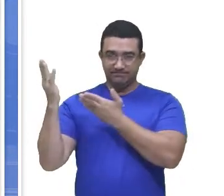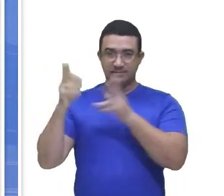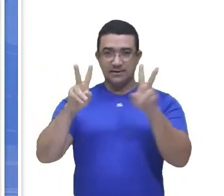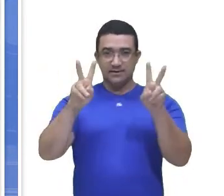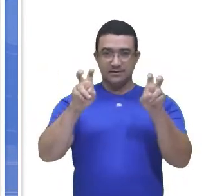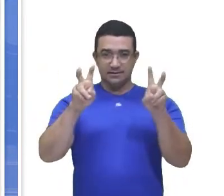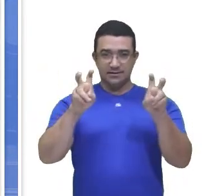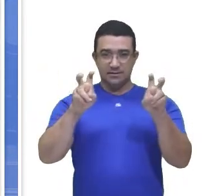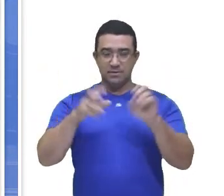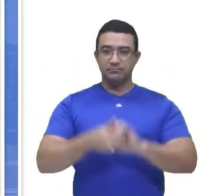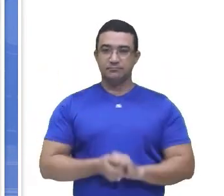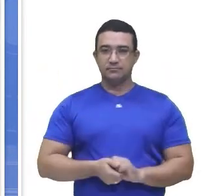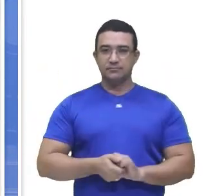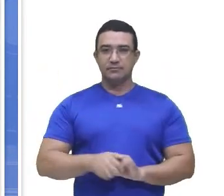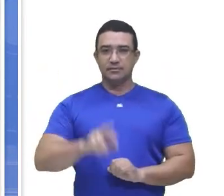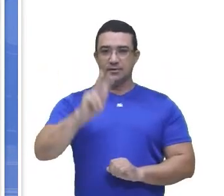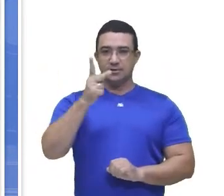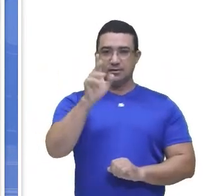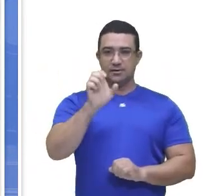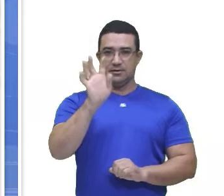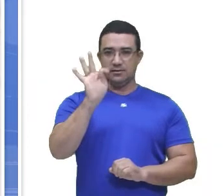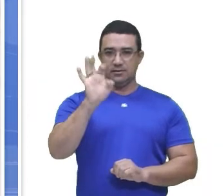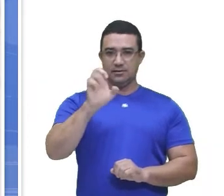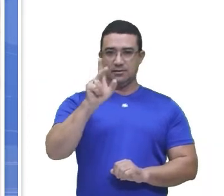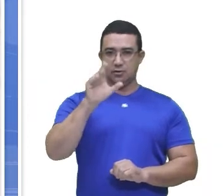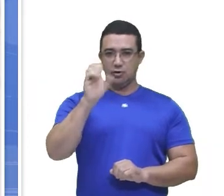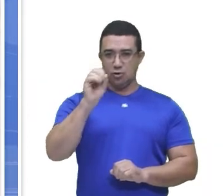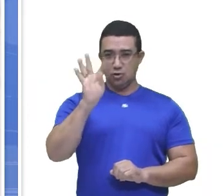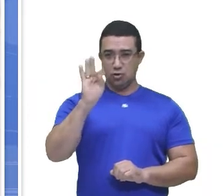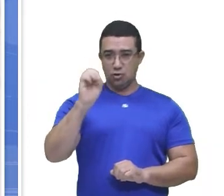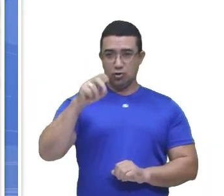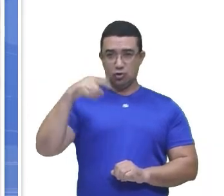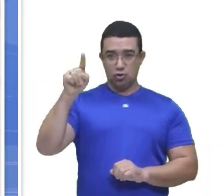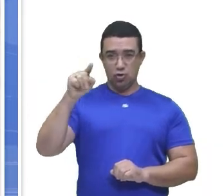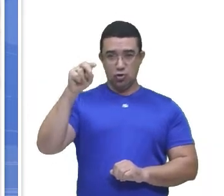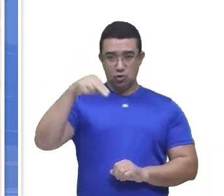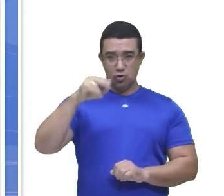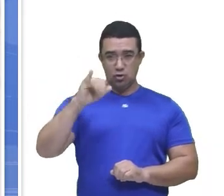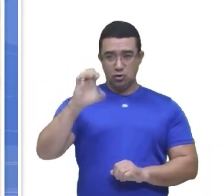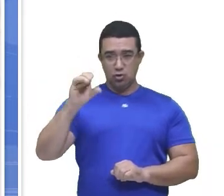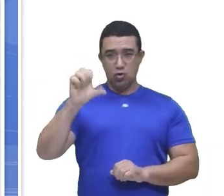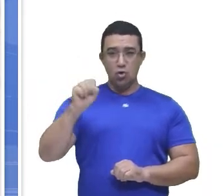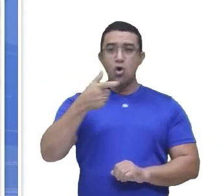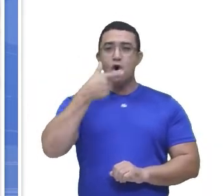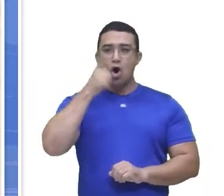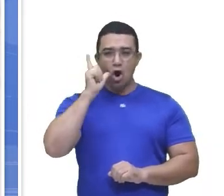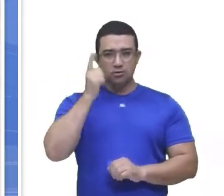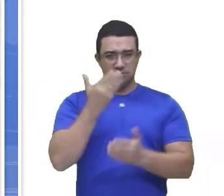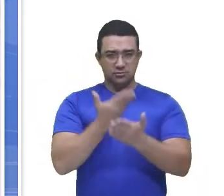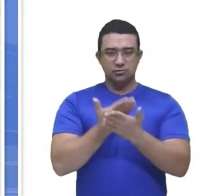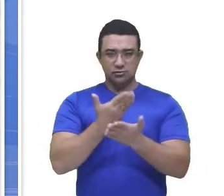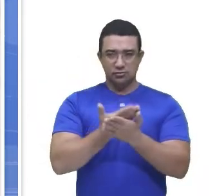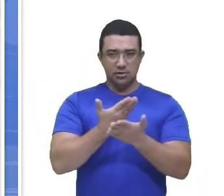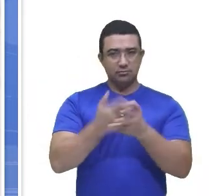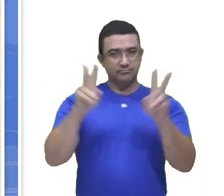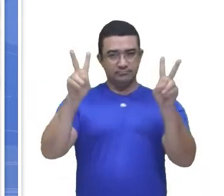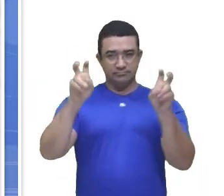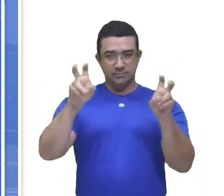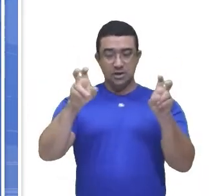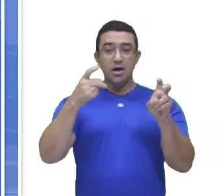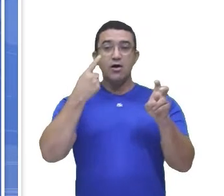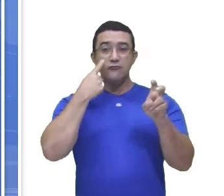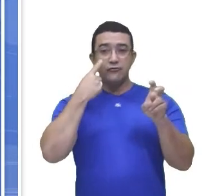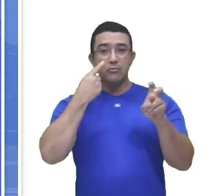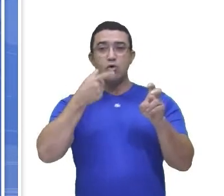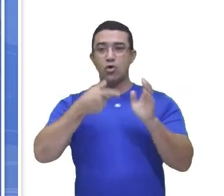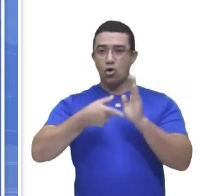pessoal, heterotônicos, que é o de ontem, né? Continuação do de ontem, estudamos, vimos a